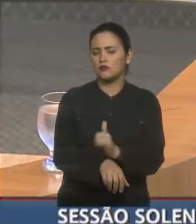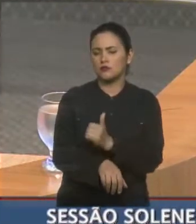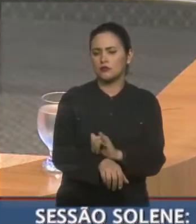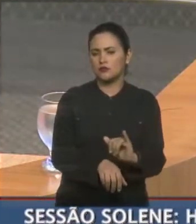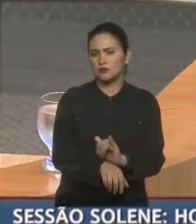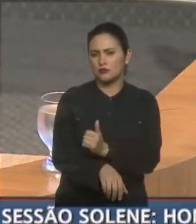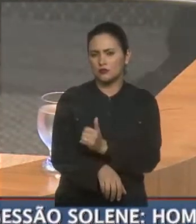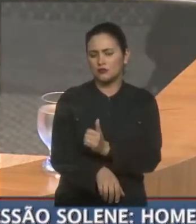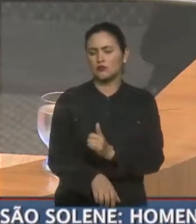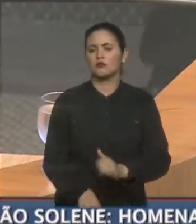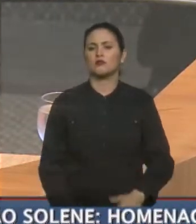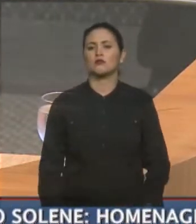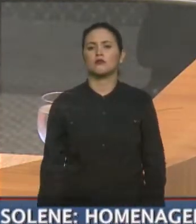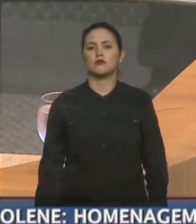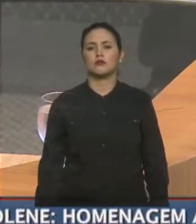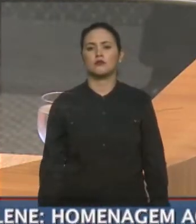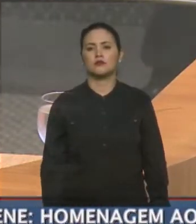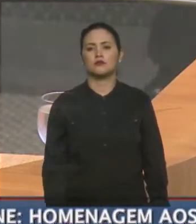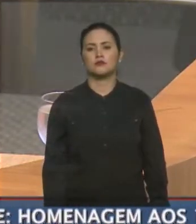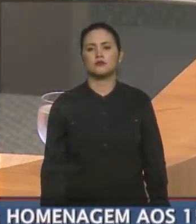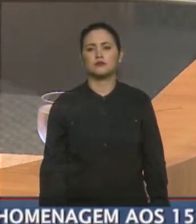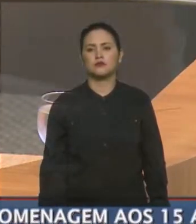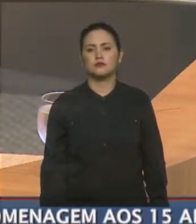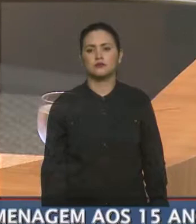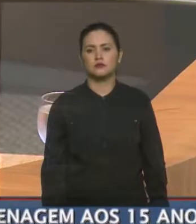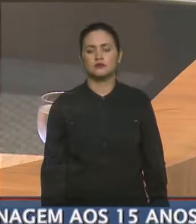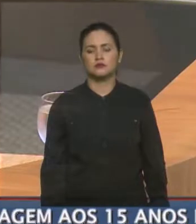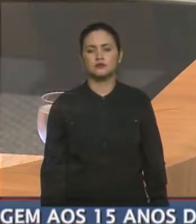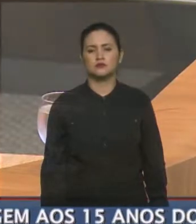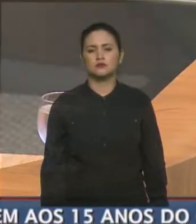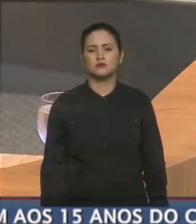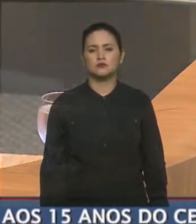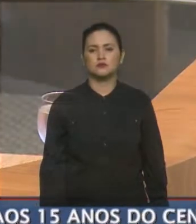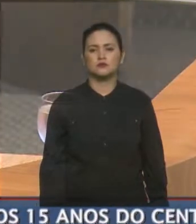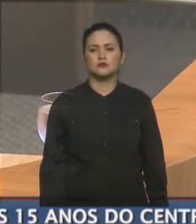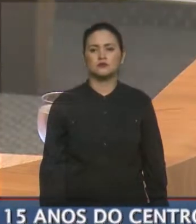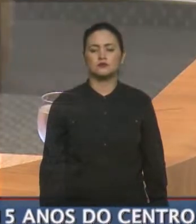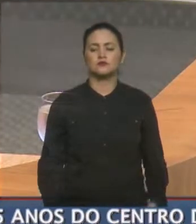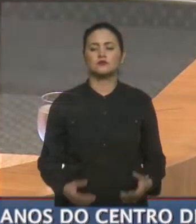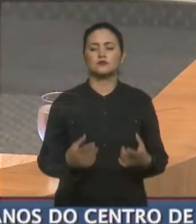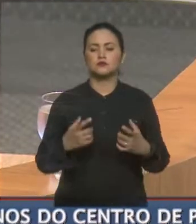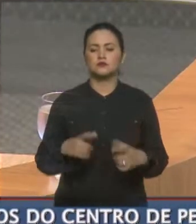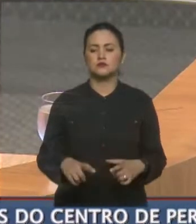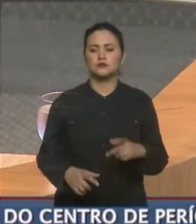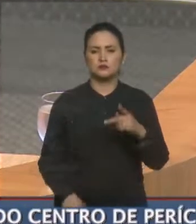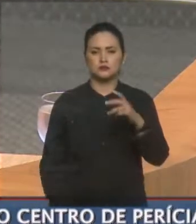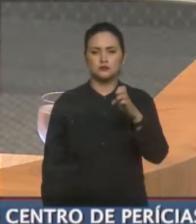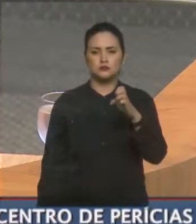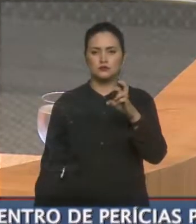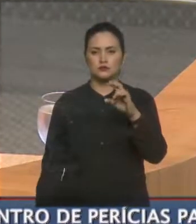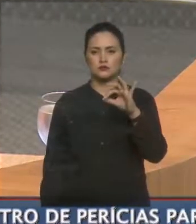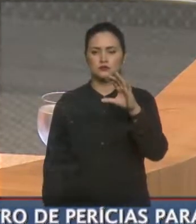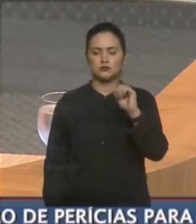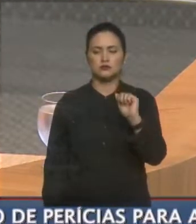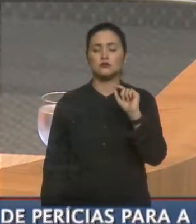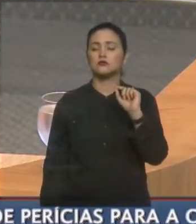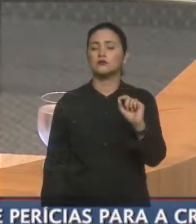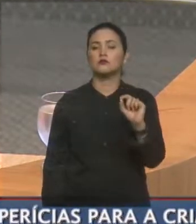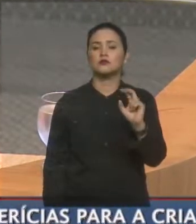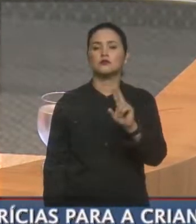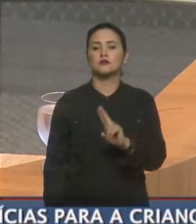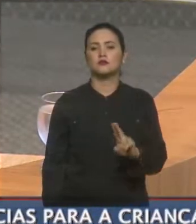estamos tratando aqui do Centro de Perícias Oficiais, nós estamos tratando especificamente da aplicação do conhecimento científico